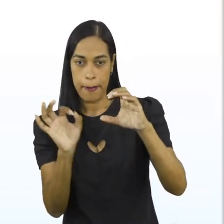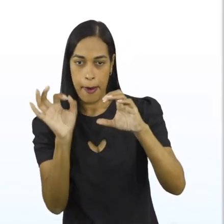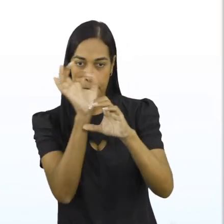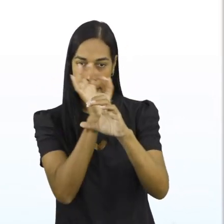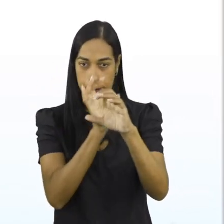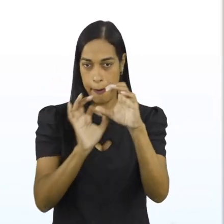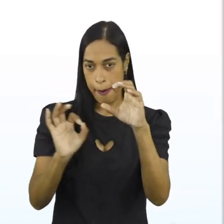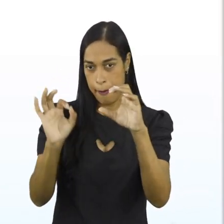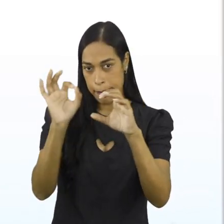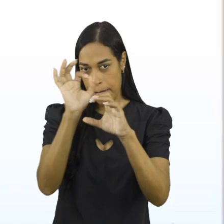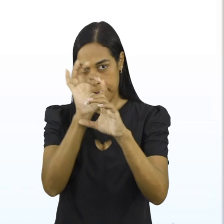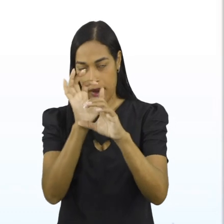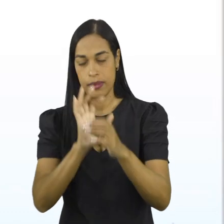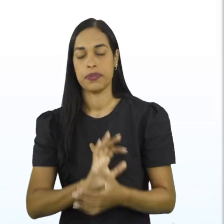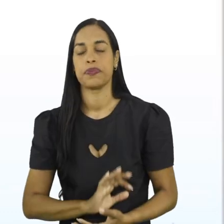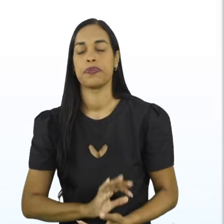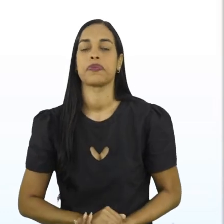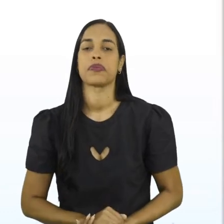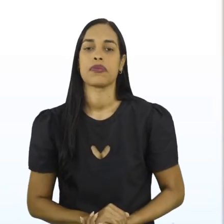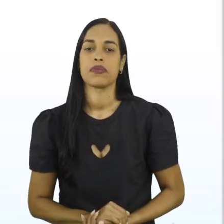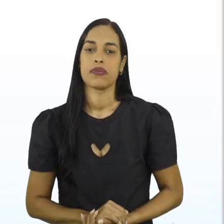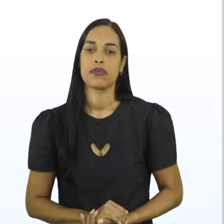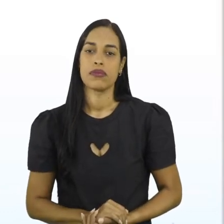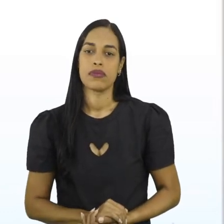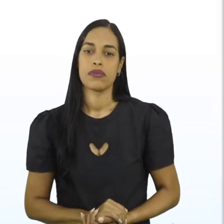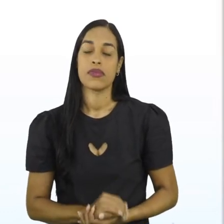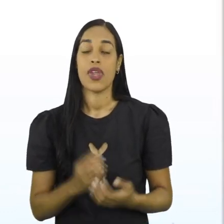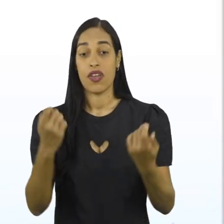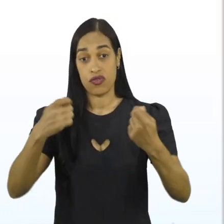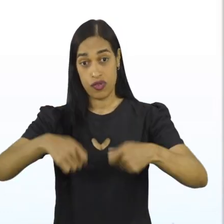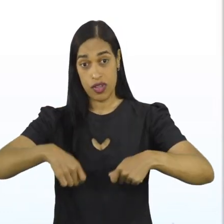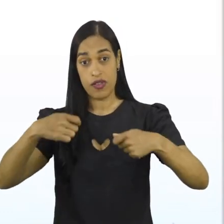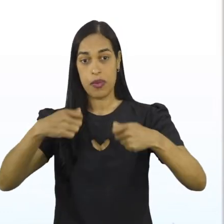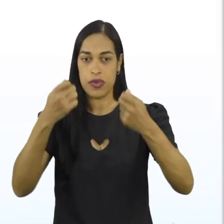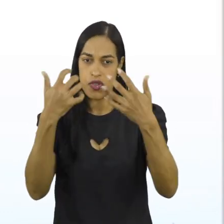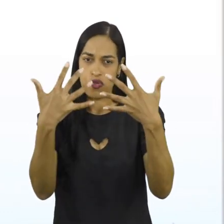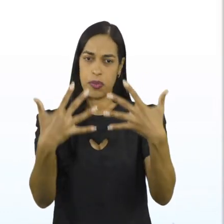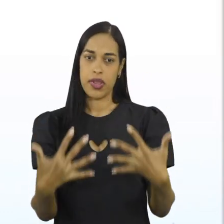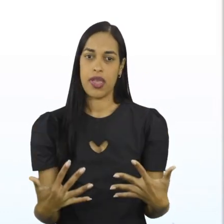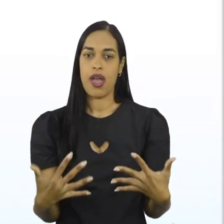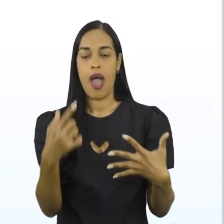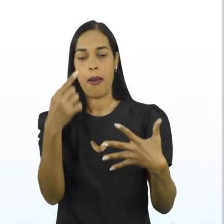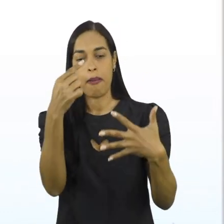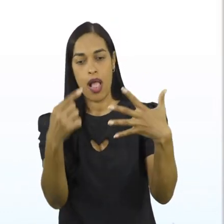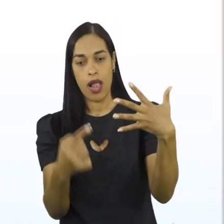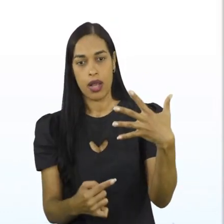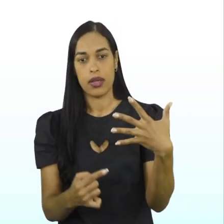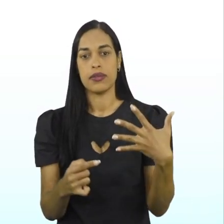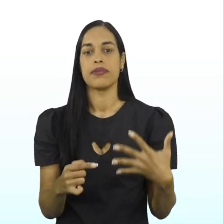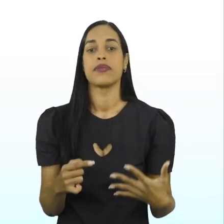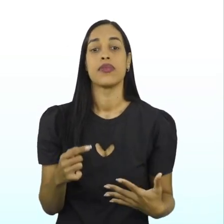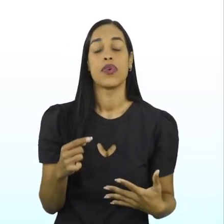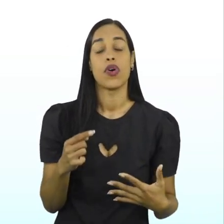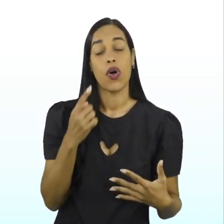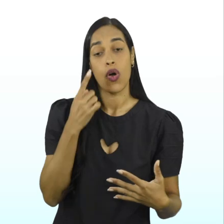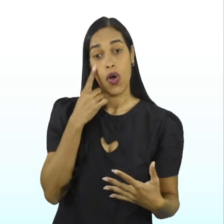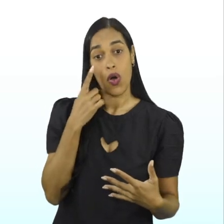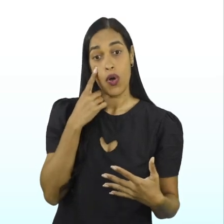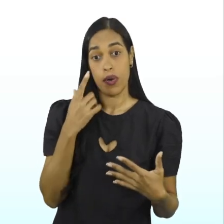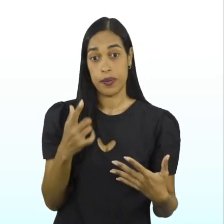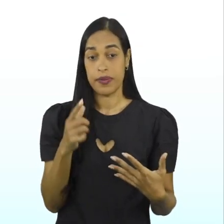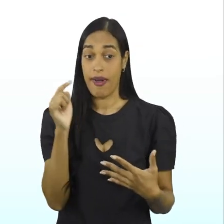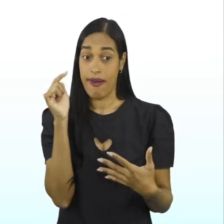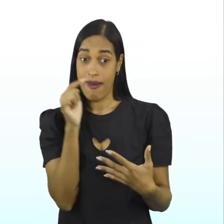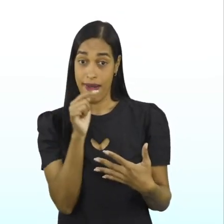citoplasmáticas. A gente vai ter que dar conta das organelas citoplasmáticas. Léo, bota para mim aí, por favor, rapidinho. Vê, essas